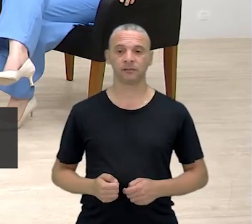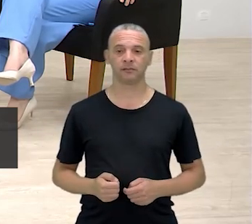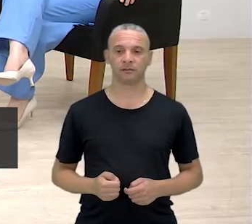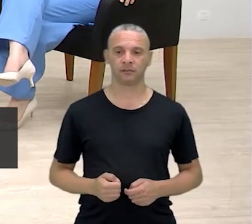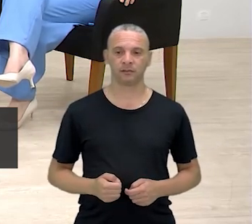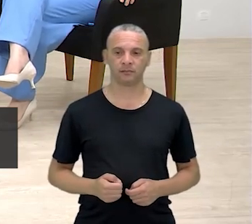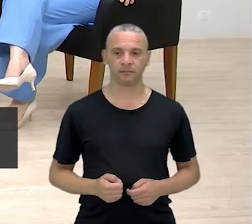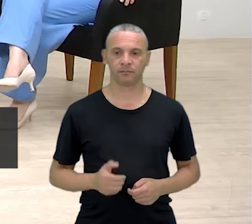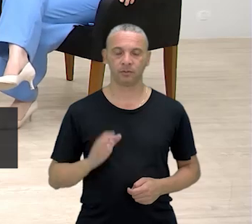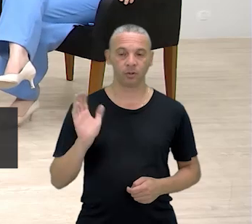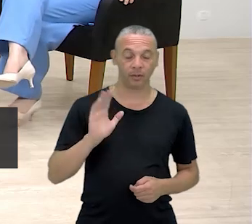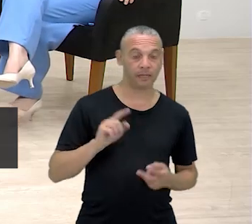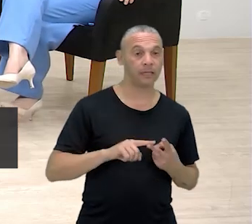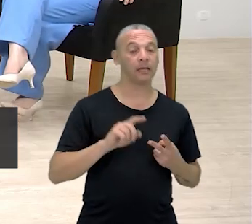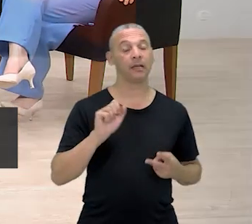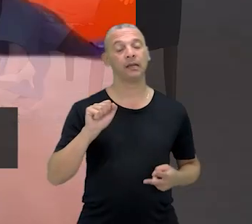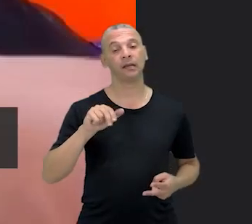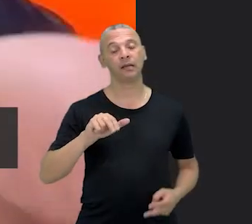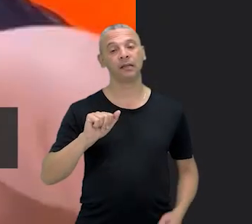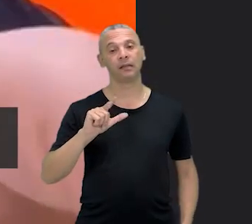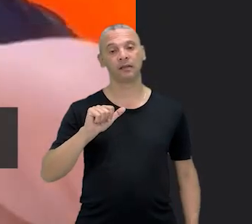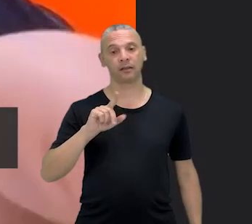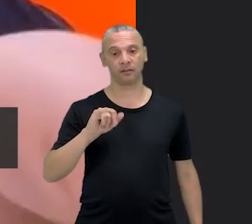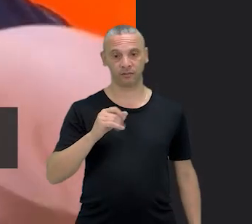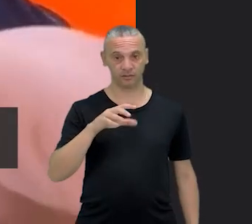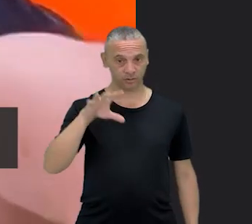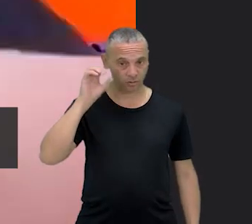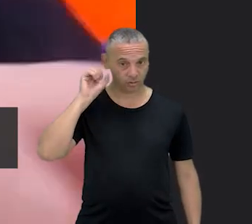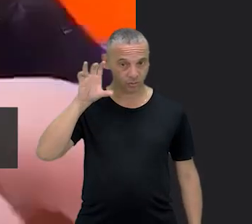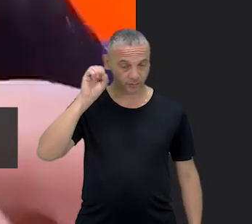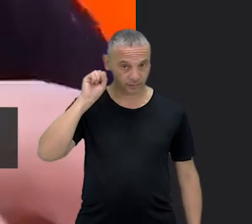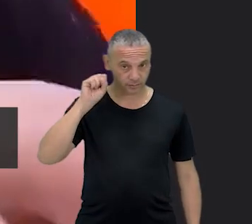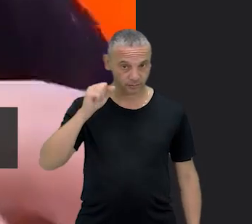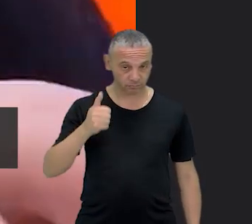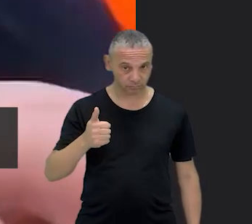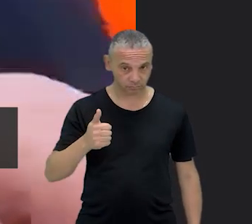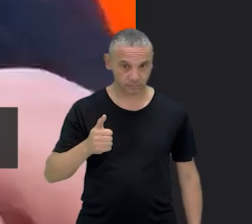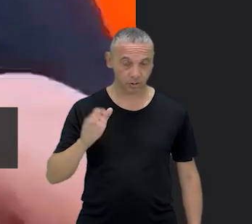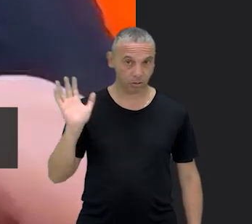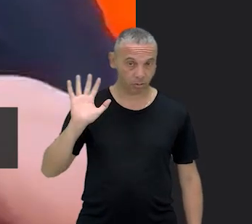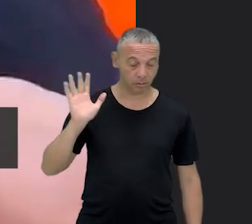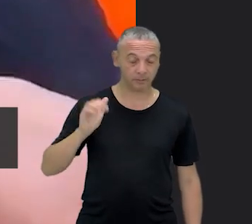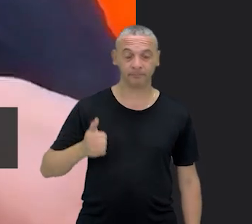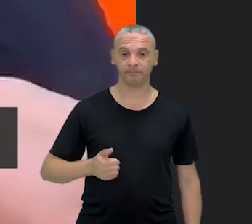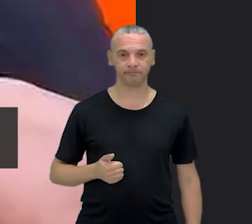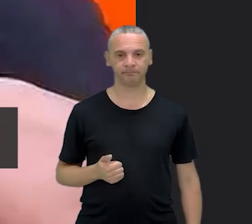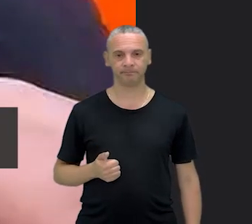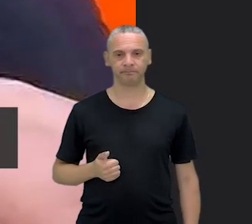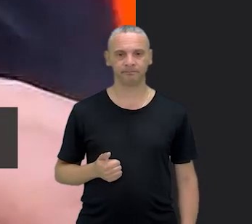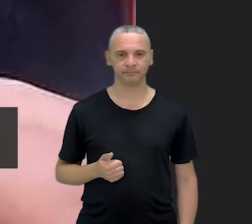Oi, Ana Cláudia. Tudo bem? Está nos ouvindo? Oi,